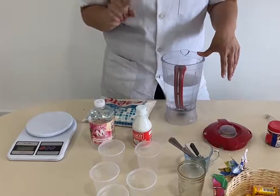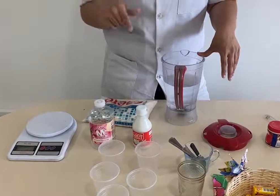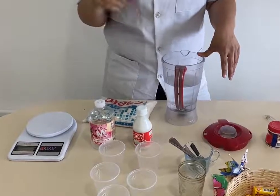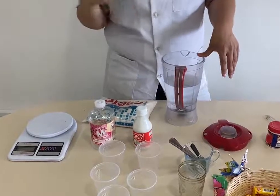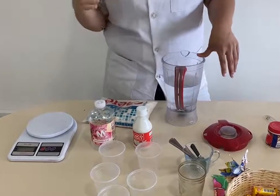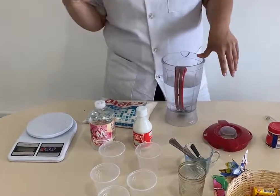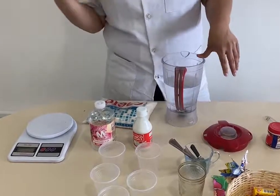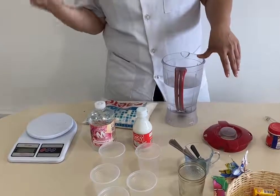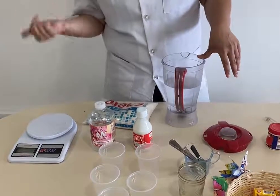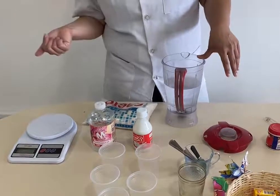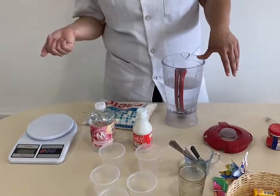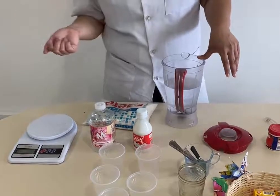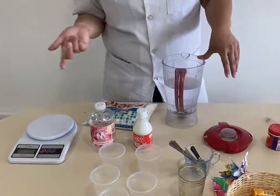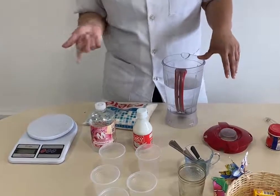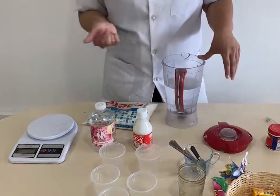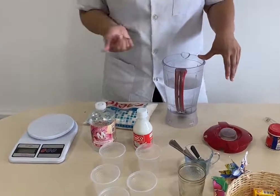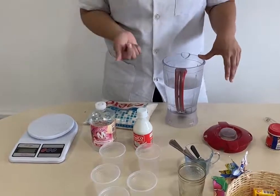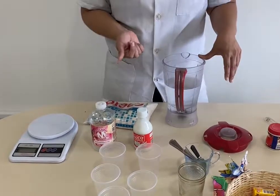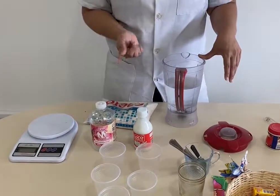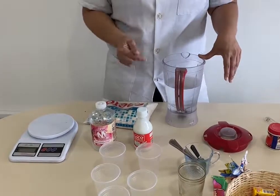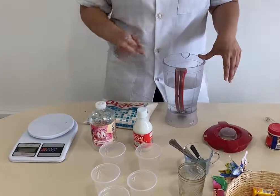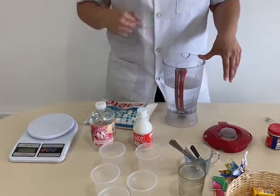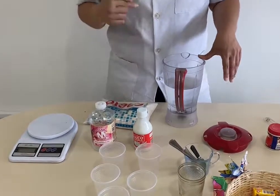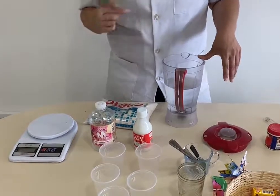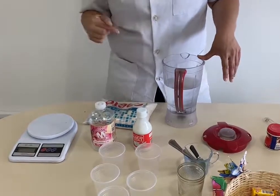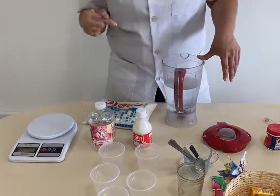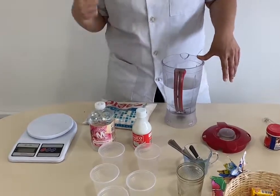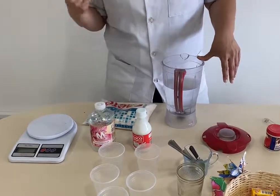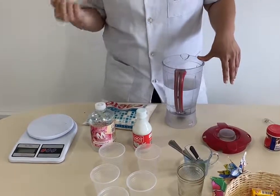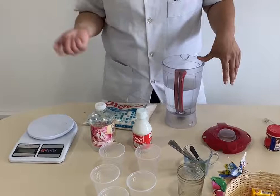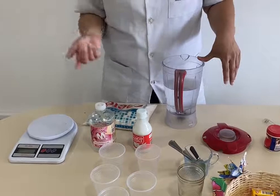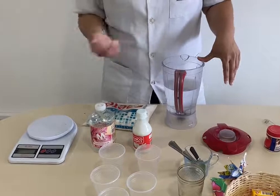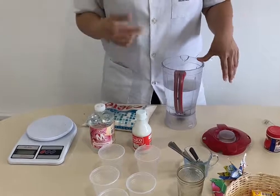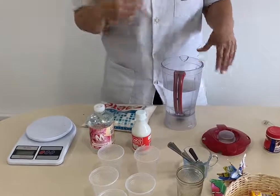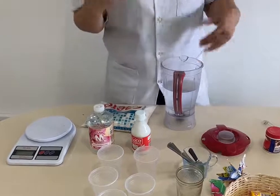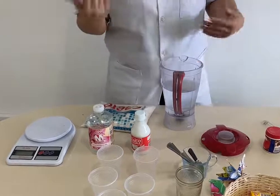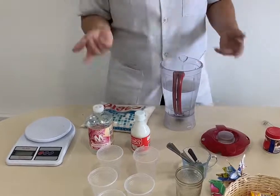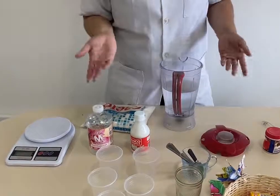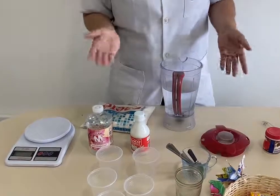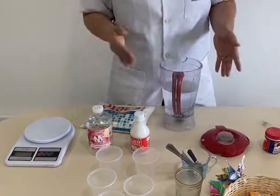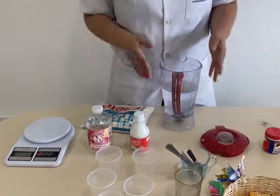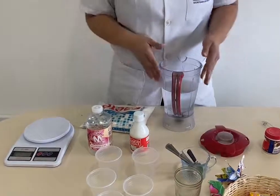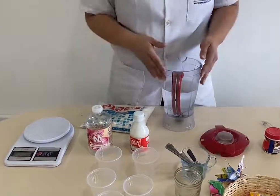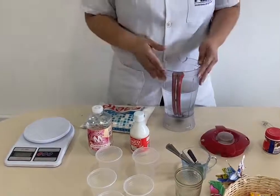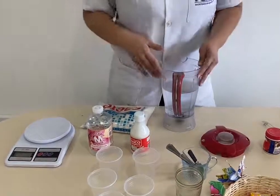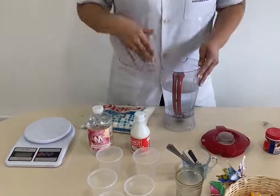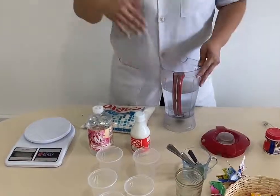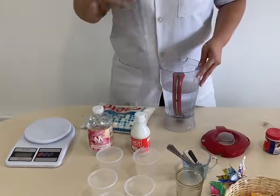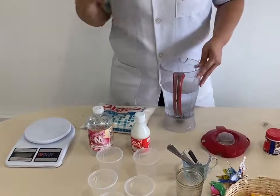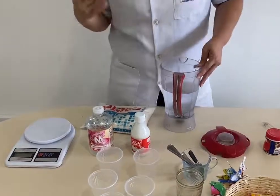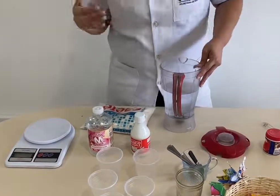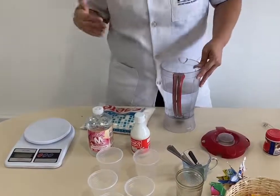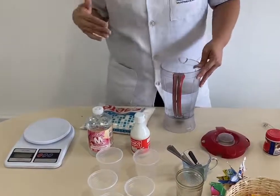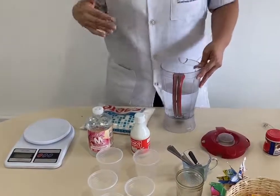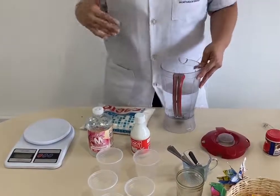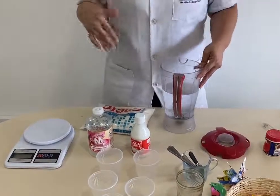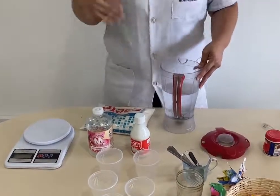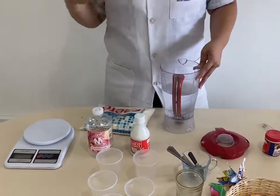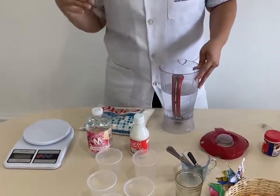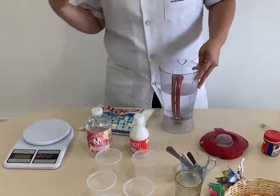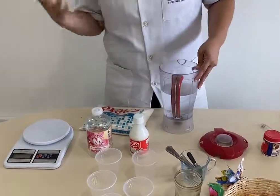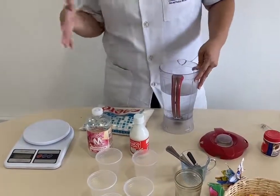aula que ml significa o quê? Mililitro. E que um litro vai caber o quê? Mil,